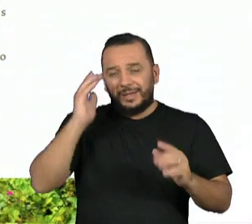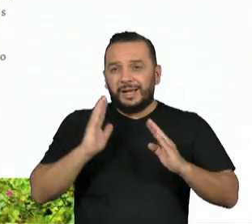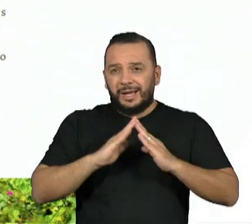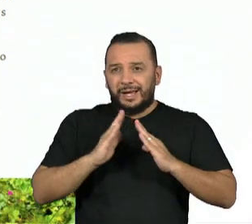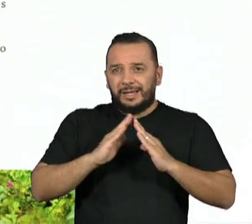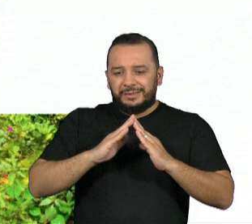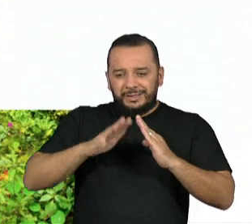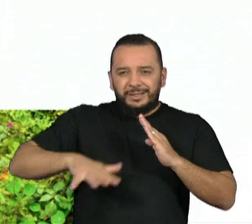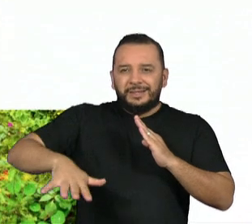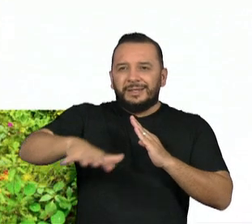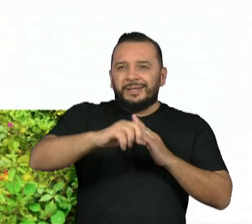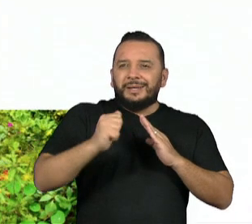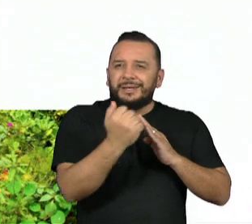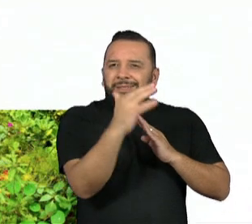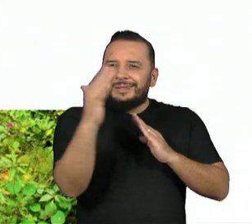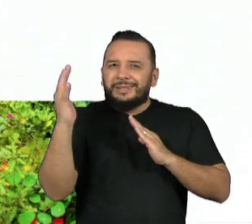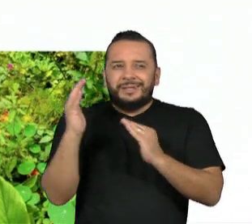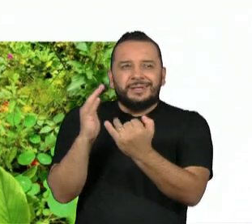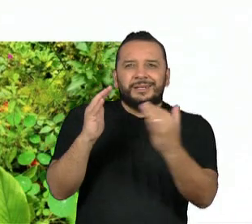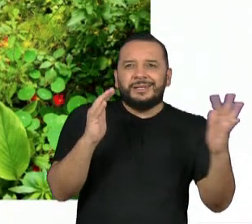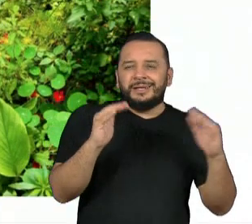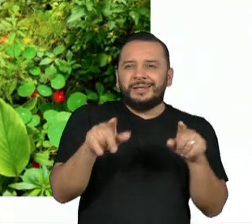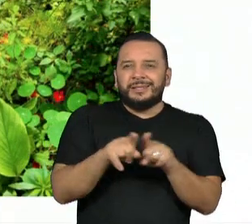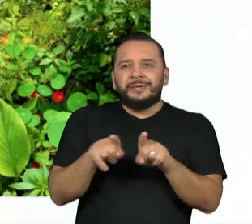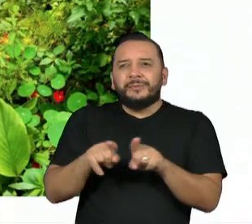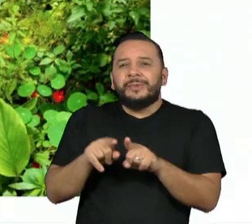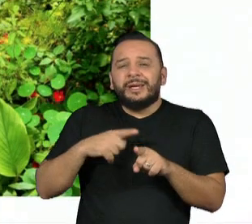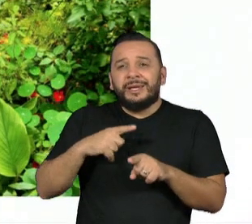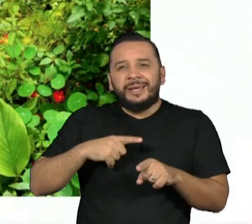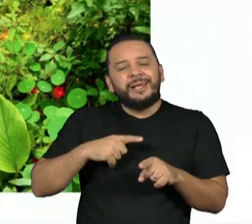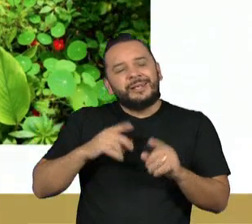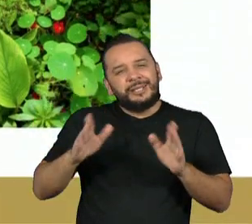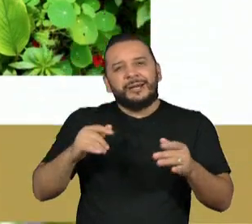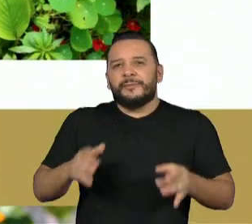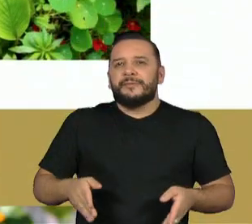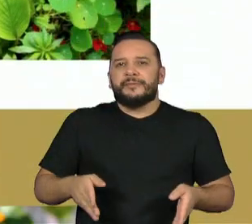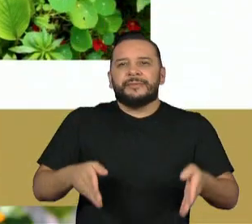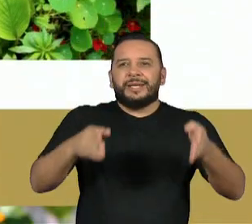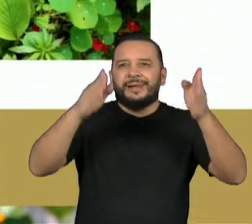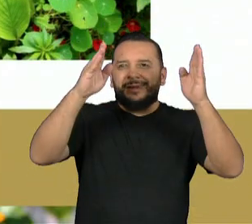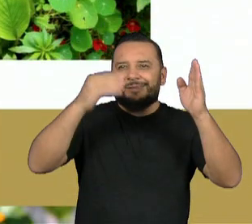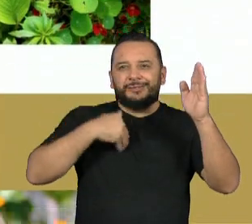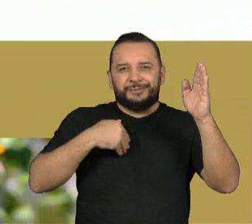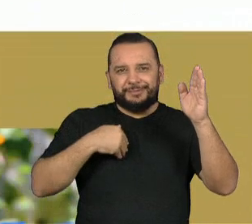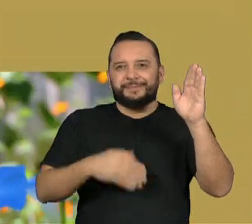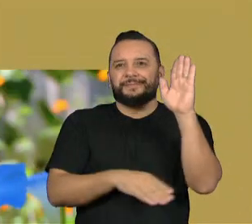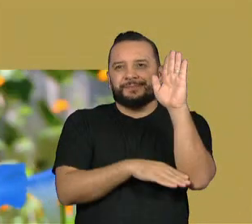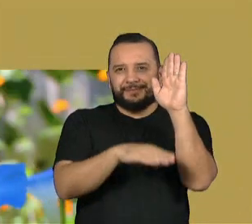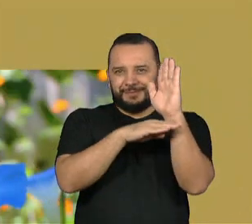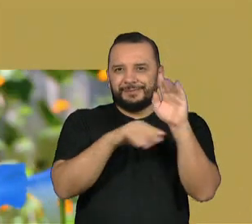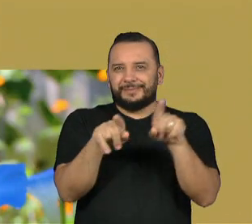transformarem quintais ou até pequenas varandas de apartamentos. Nós, como